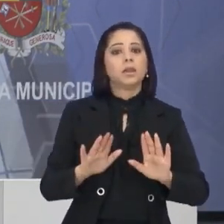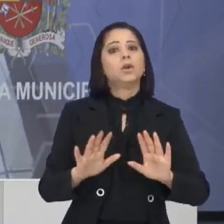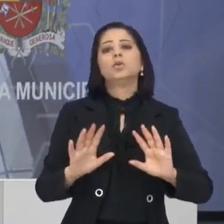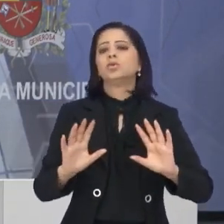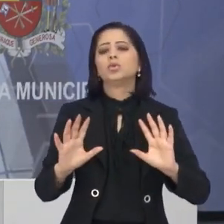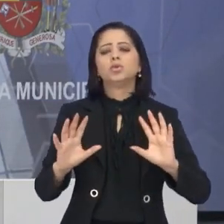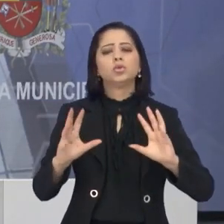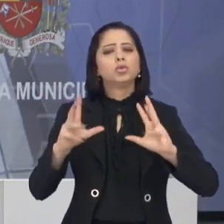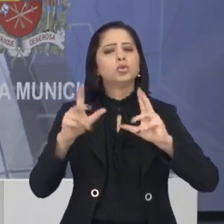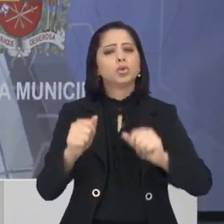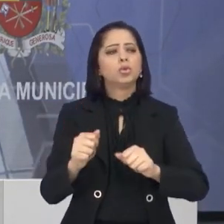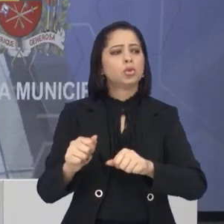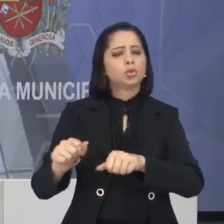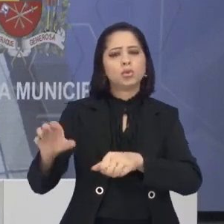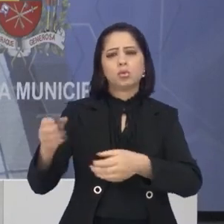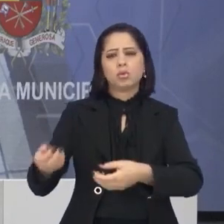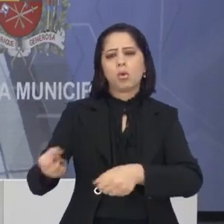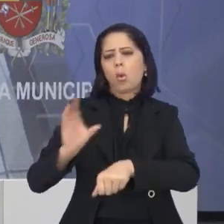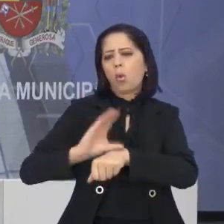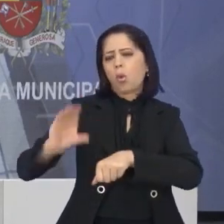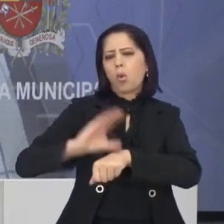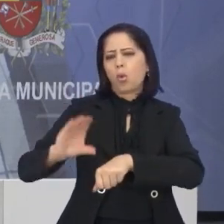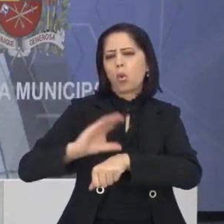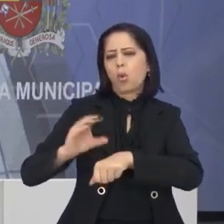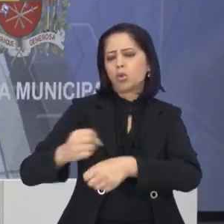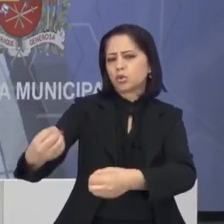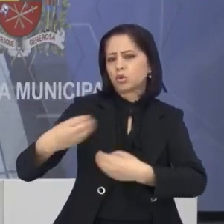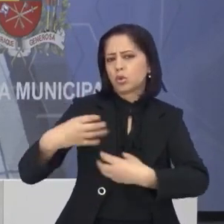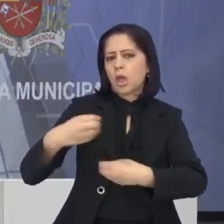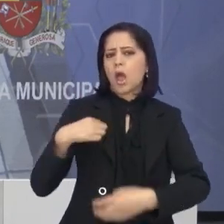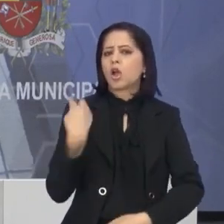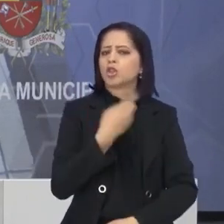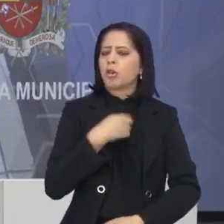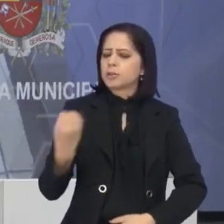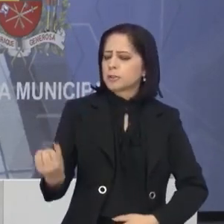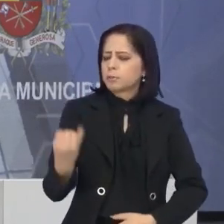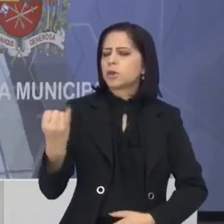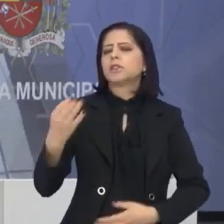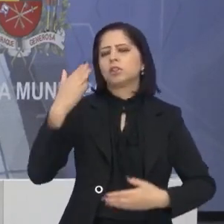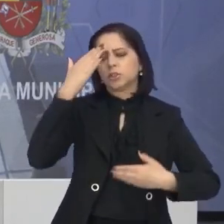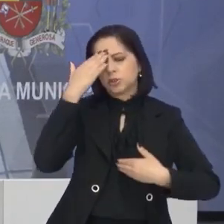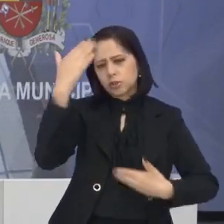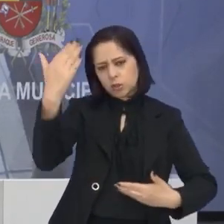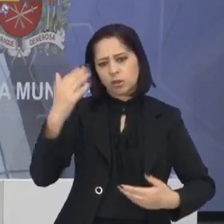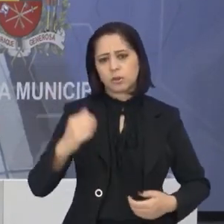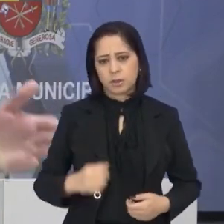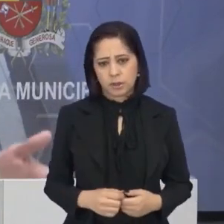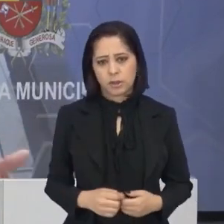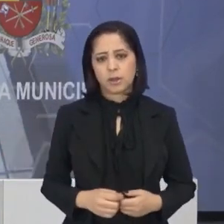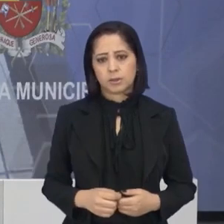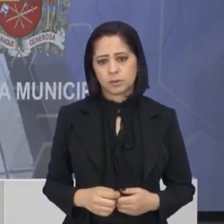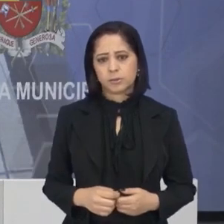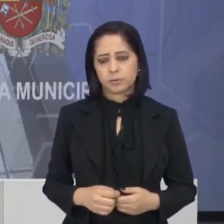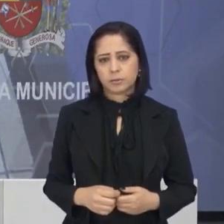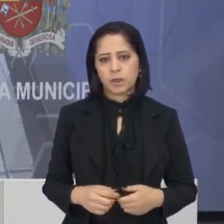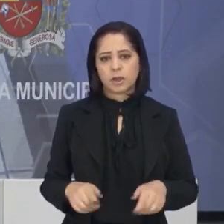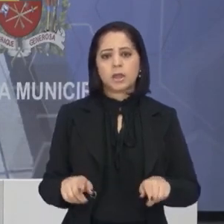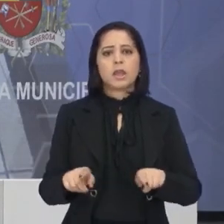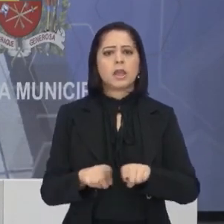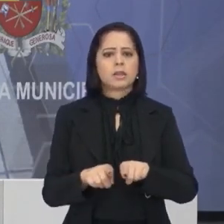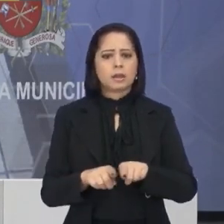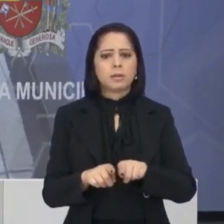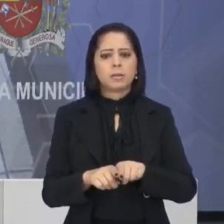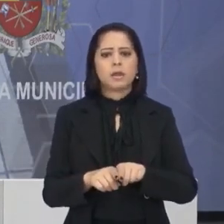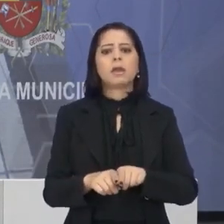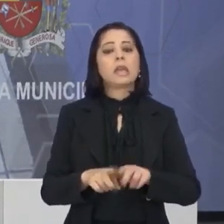capacitação que o tribunal tem nos oferecido é de muita importância e nós agradecemos presidente em seu nome e de toda a equipe técnica do tribunal também